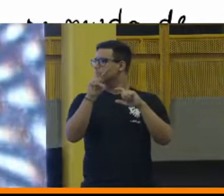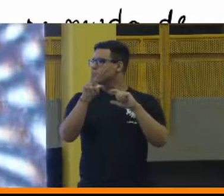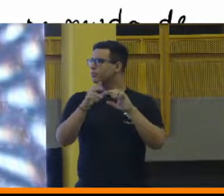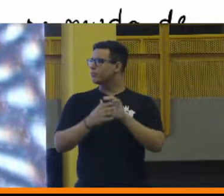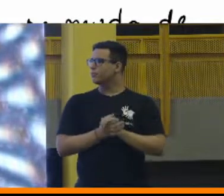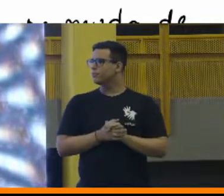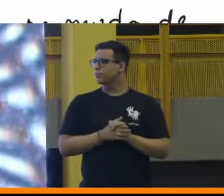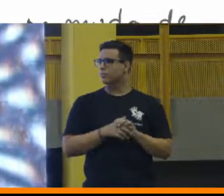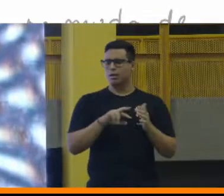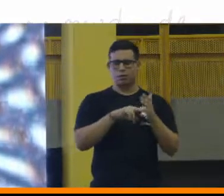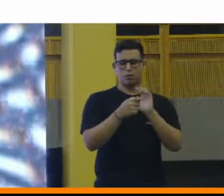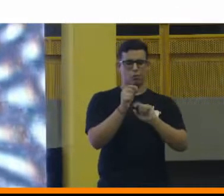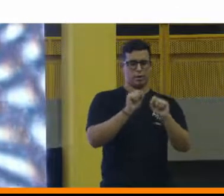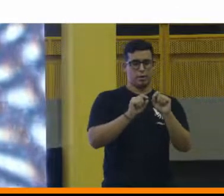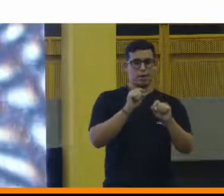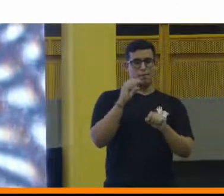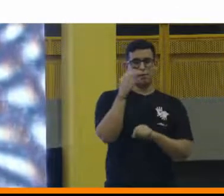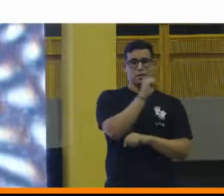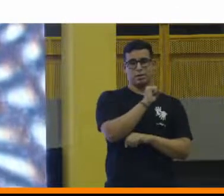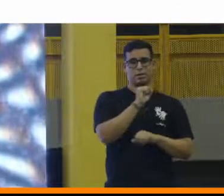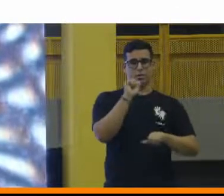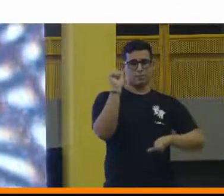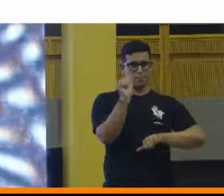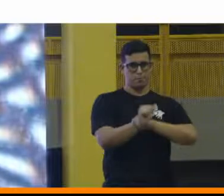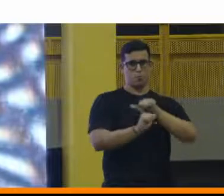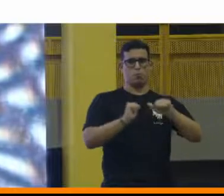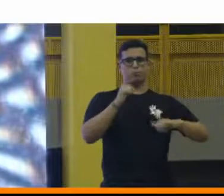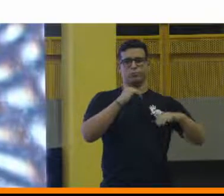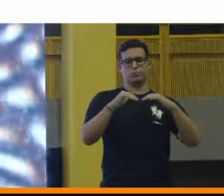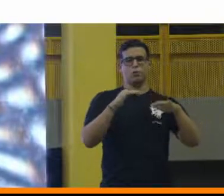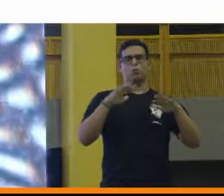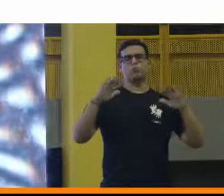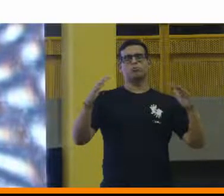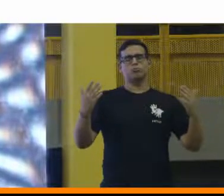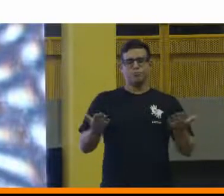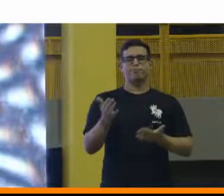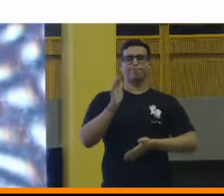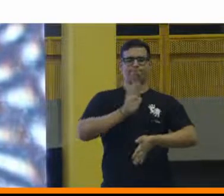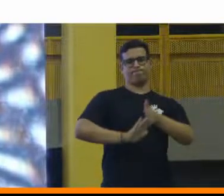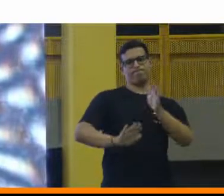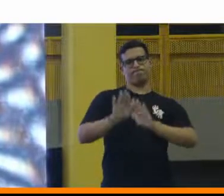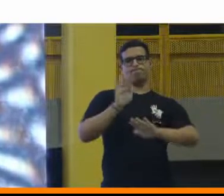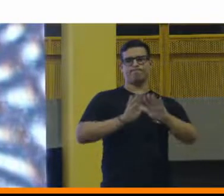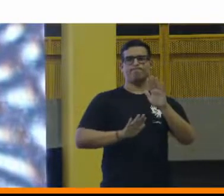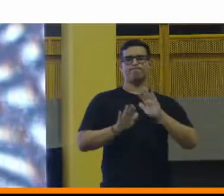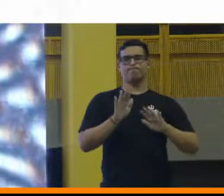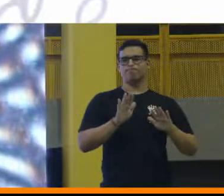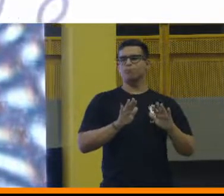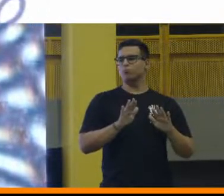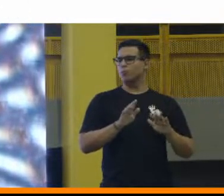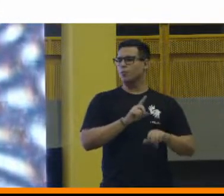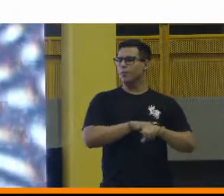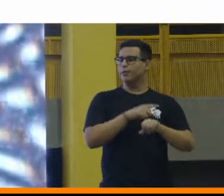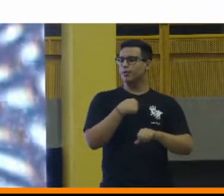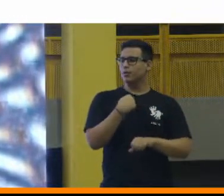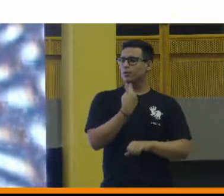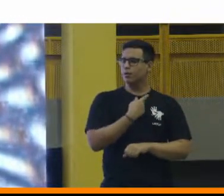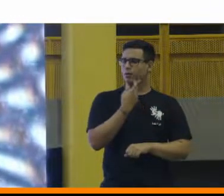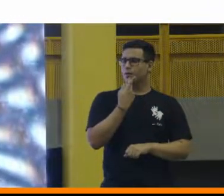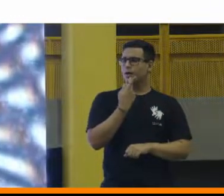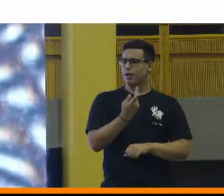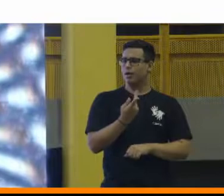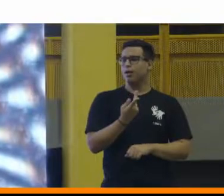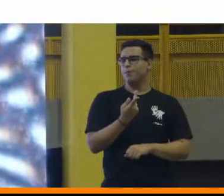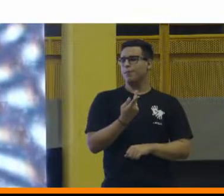de velocidade. Então cuidado com isso. Quando a gente fala velocidade, é